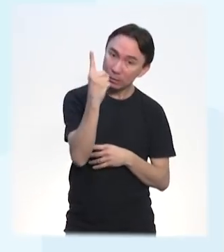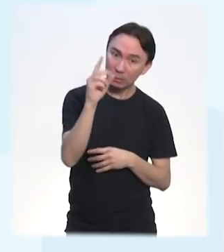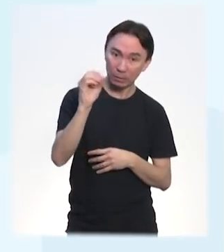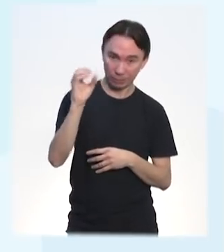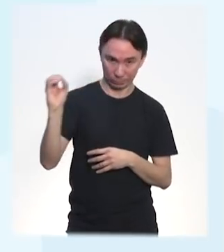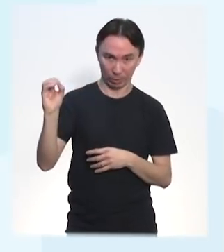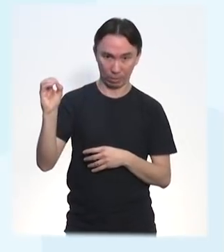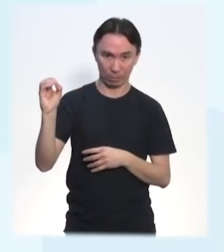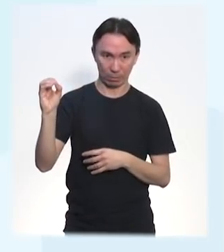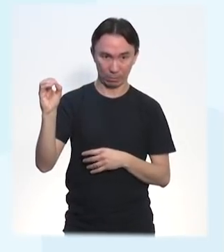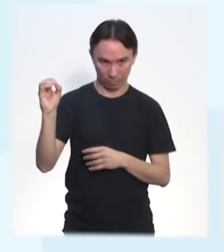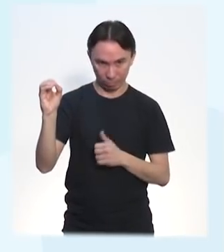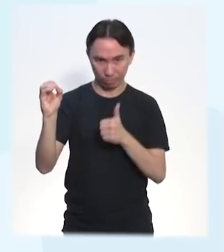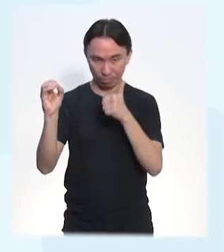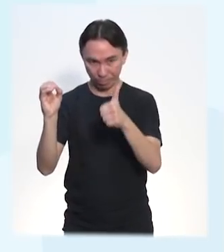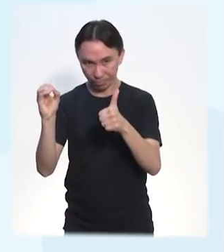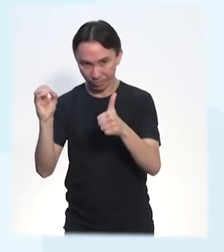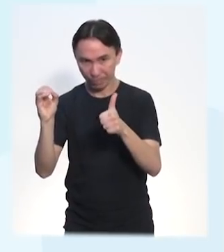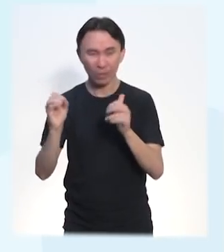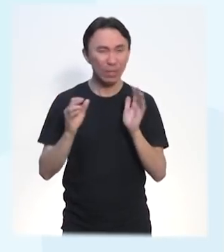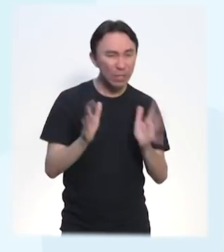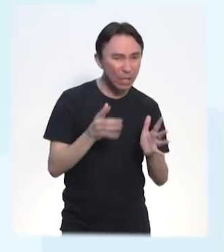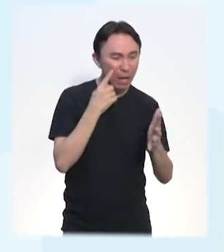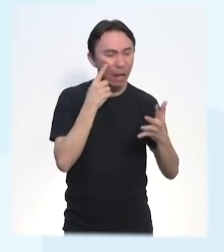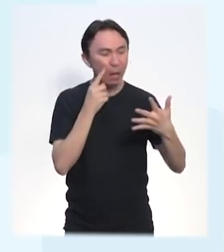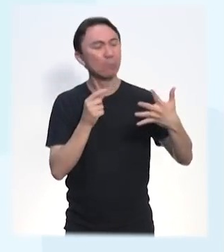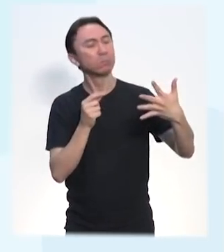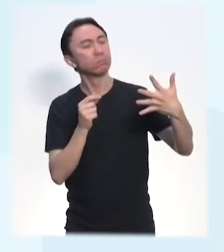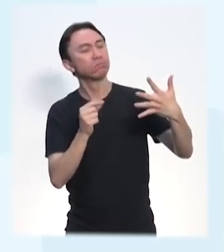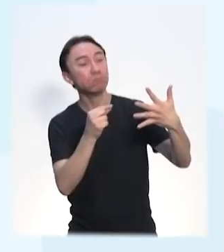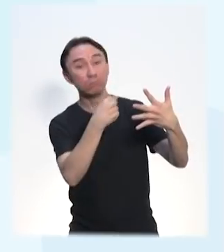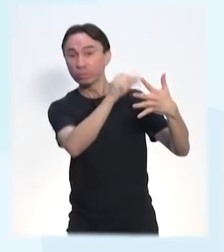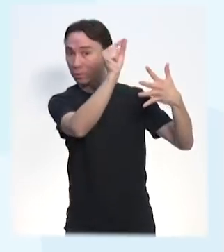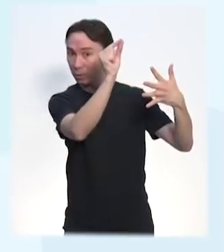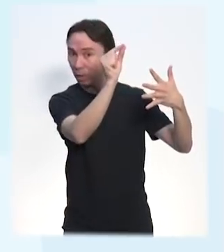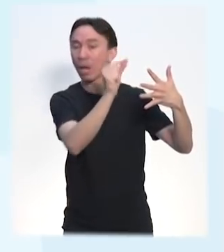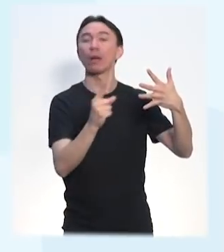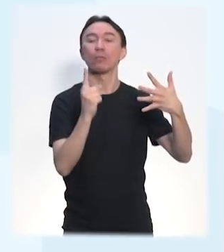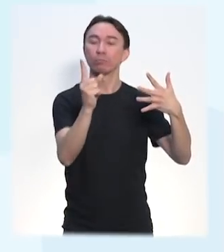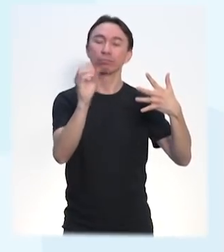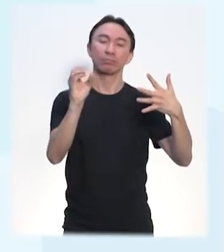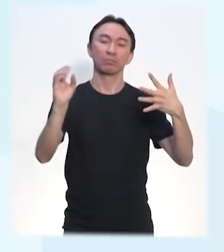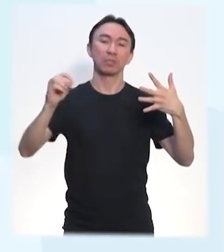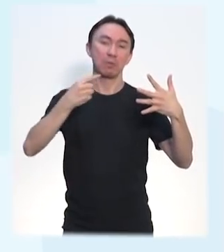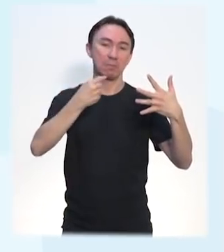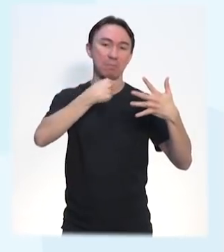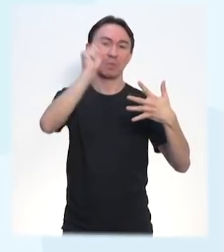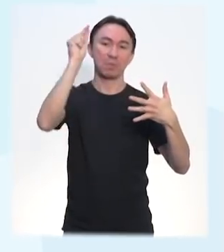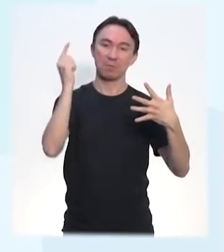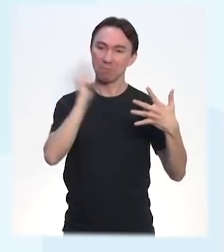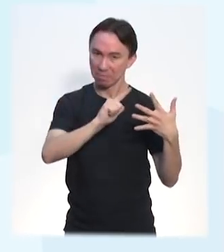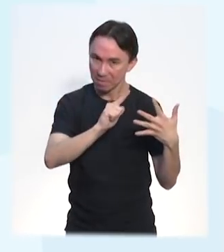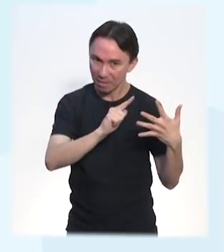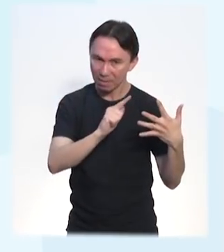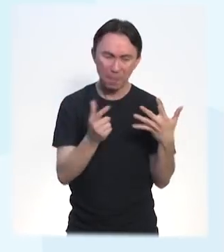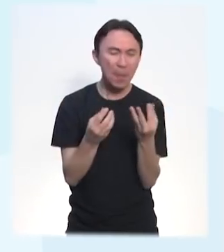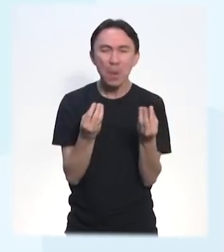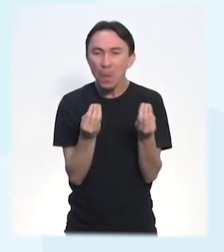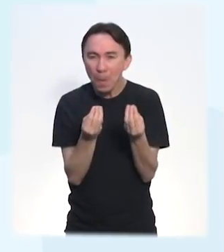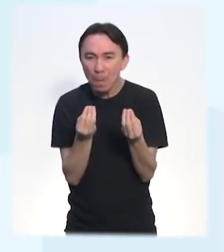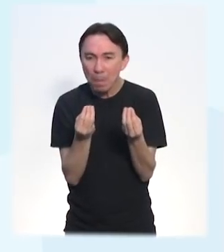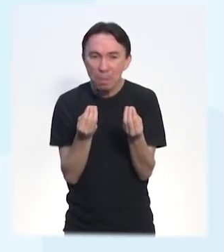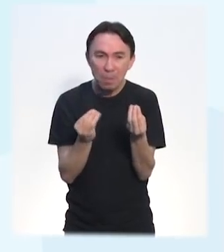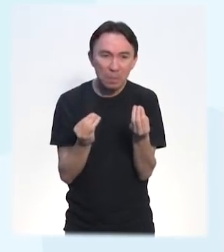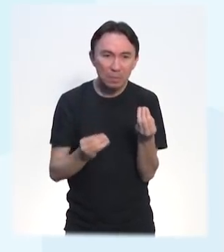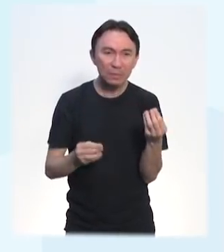pontos, considerando que o desafio foi realizado por completo. Como que vocês vão dividir esses 100 pontos aí, né? Então, o